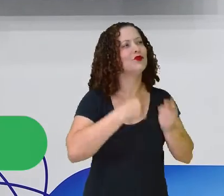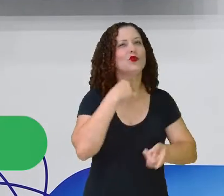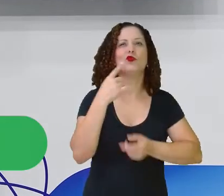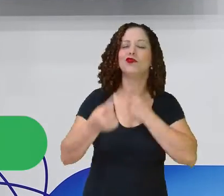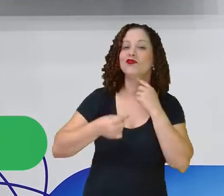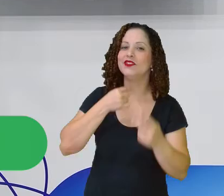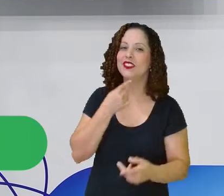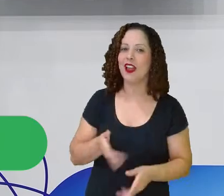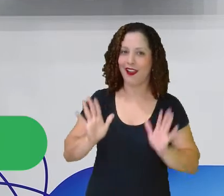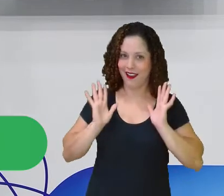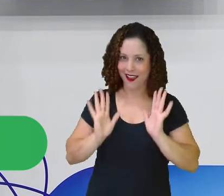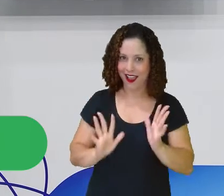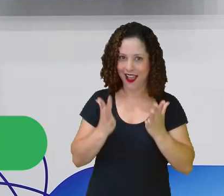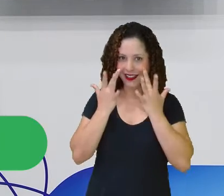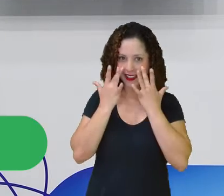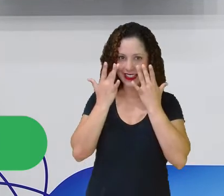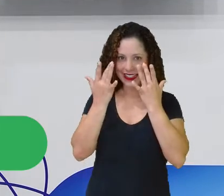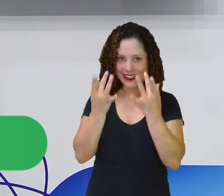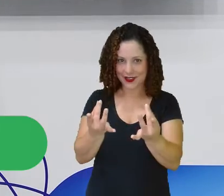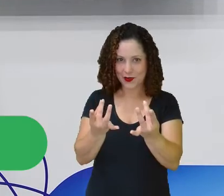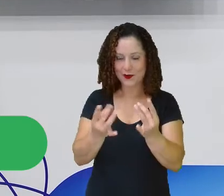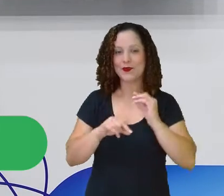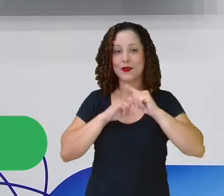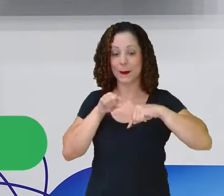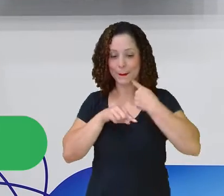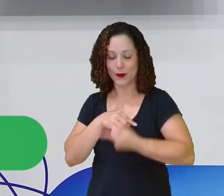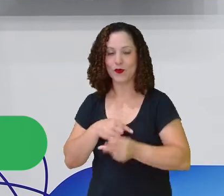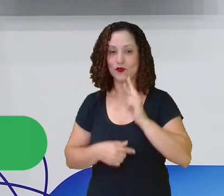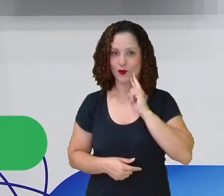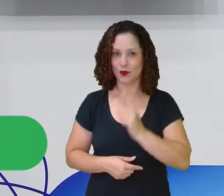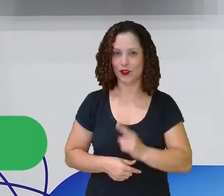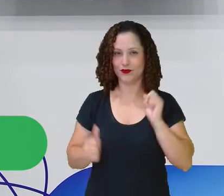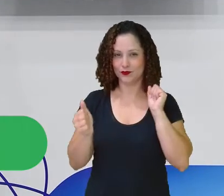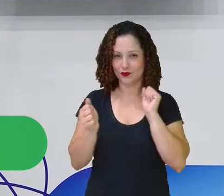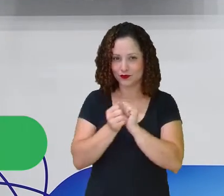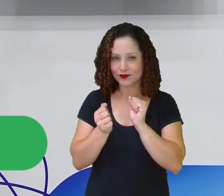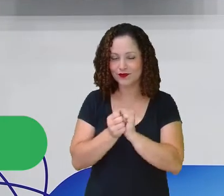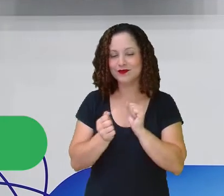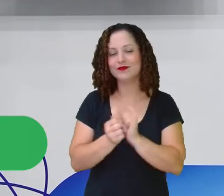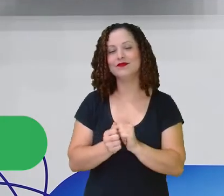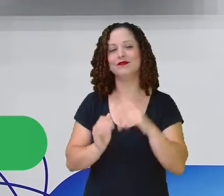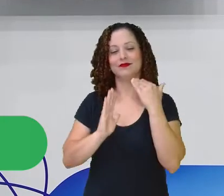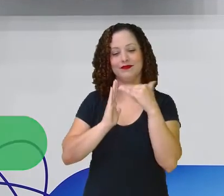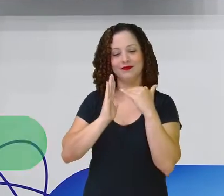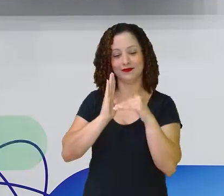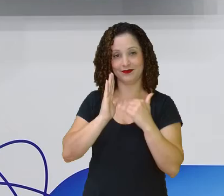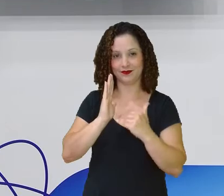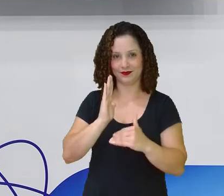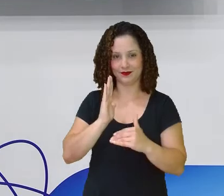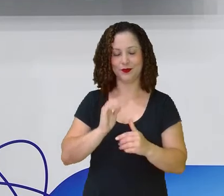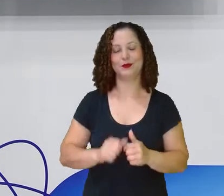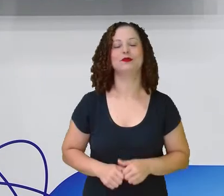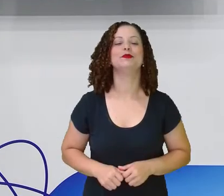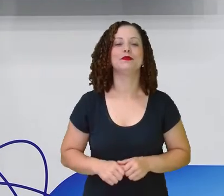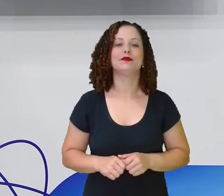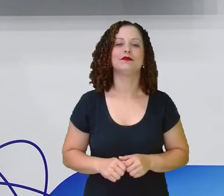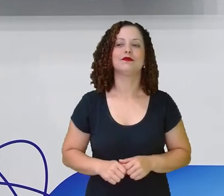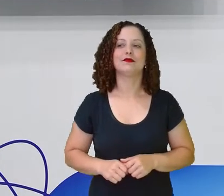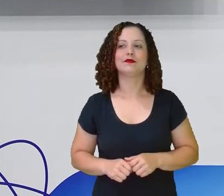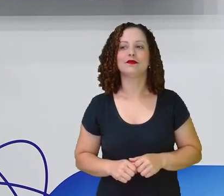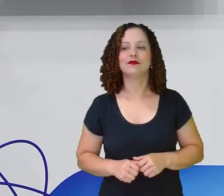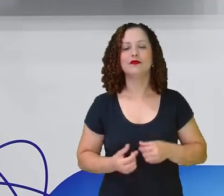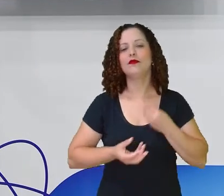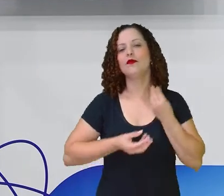dúvida, vai prestando atenção para a gente responder junto essas perguntinhas que tem no final da aula de hoje. E como é que eu